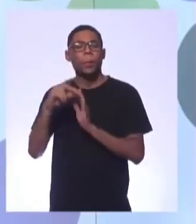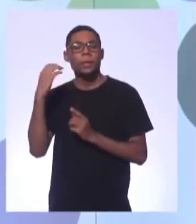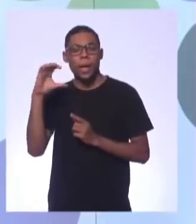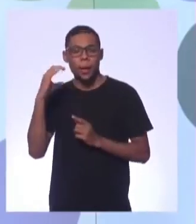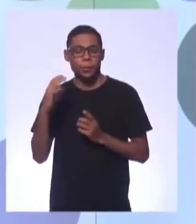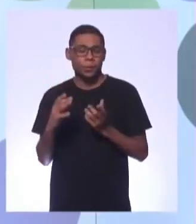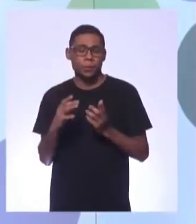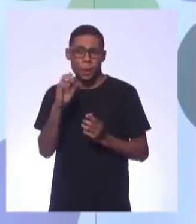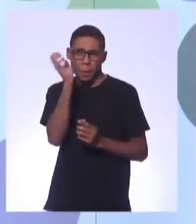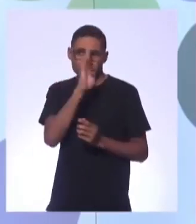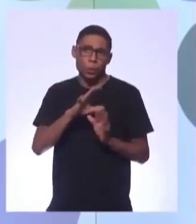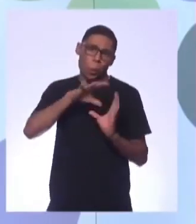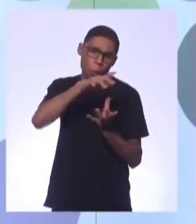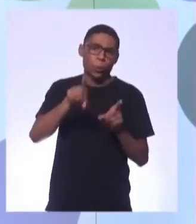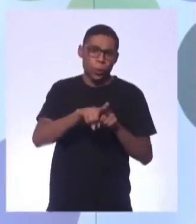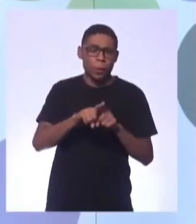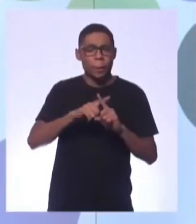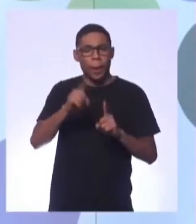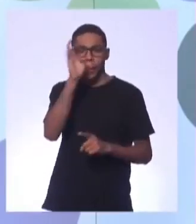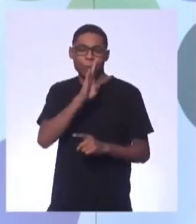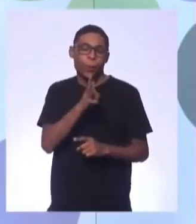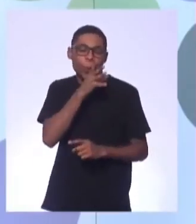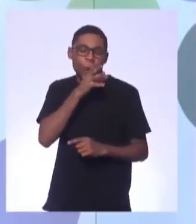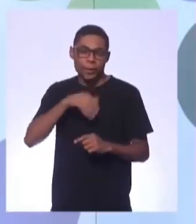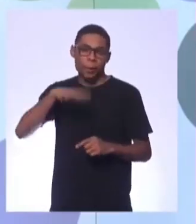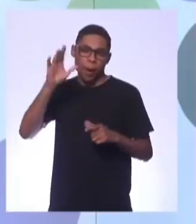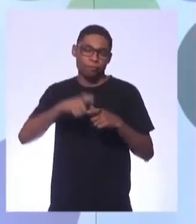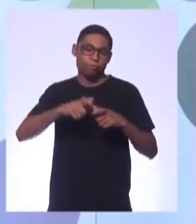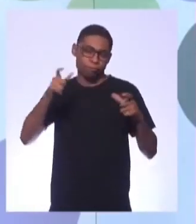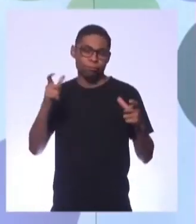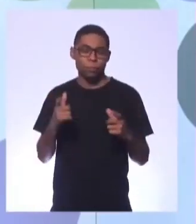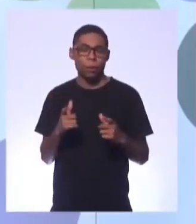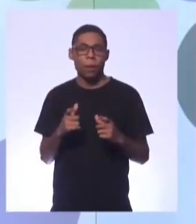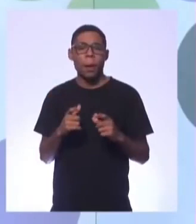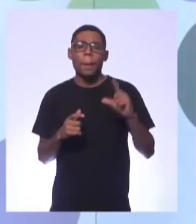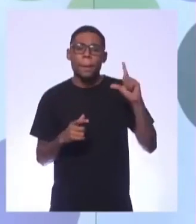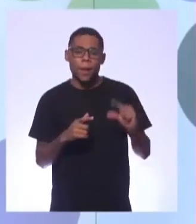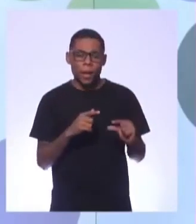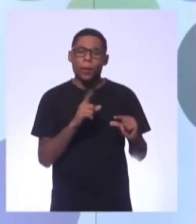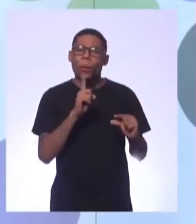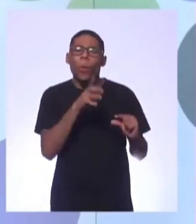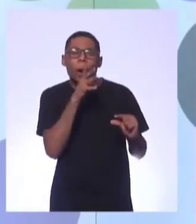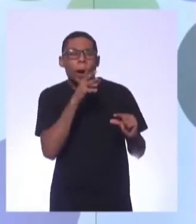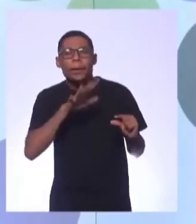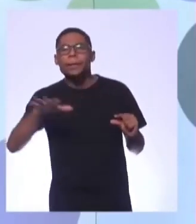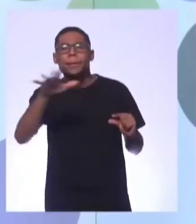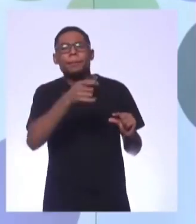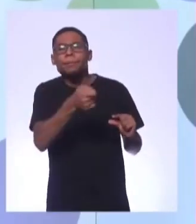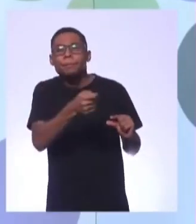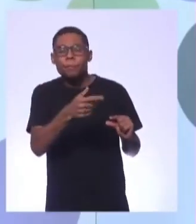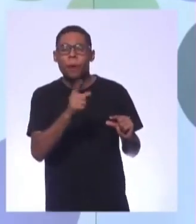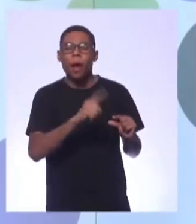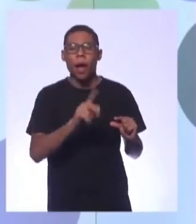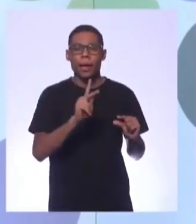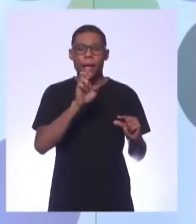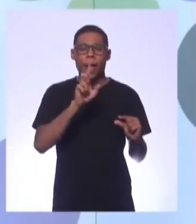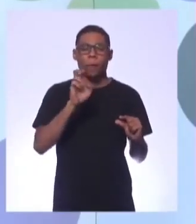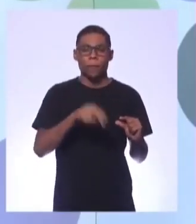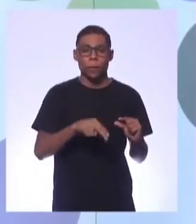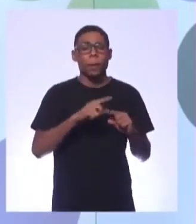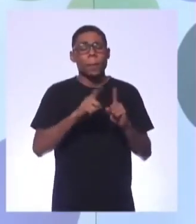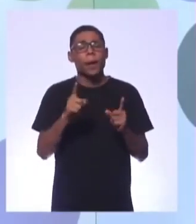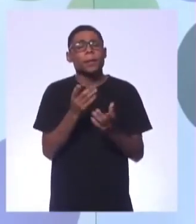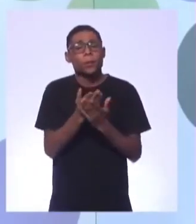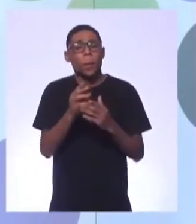no Brasil e no mundo, né? Mas aqui no Brasil ela é muito mais conhecida, né? Menos conhecida é a escala Kelvin, né? Mas também no Brasil se fala muito, no ensino médio a